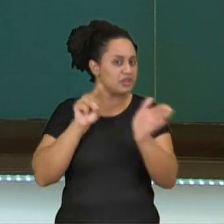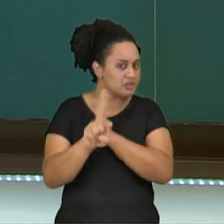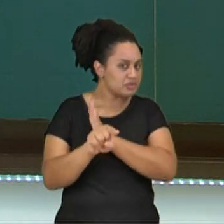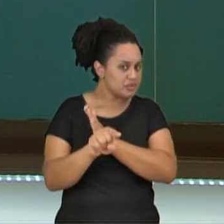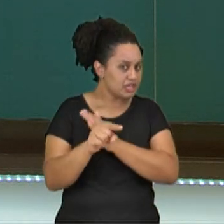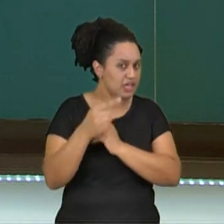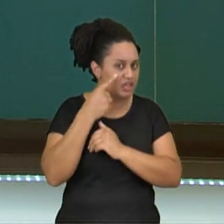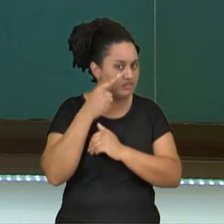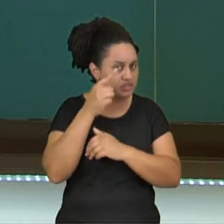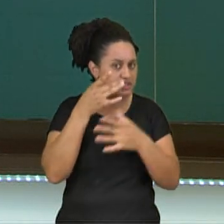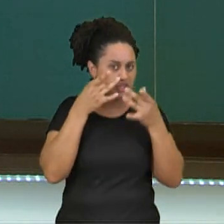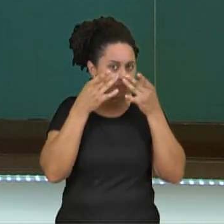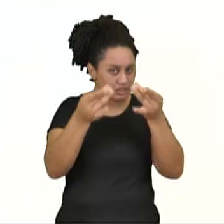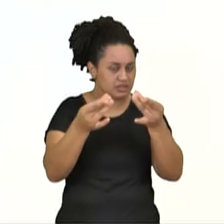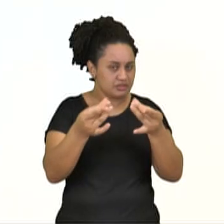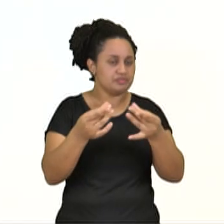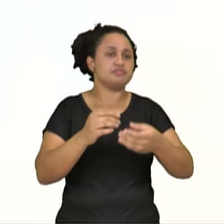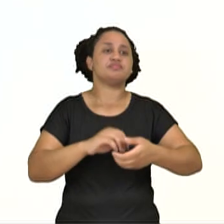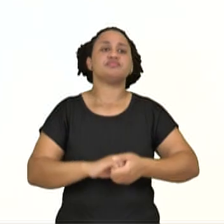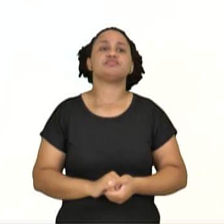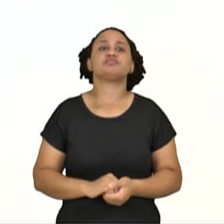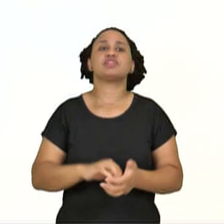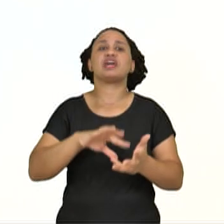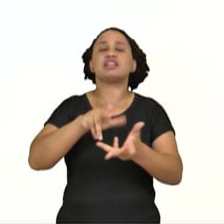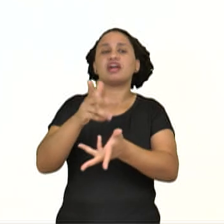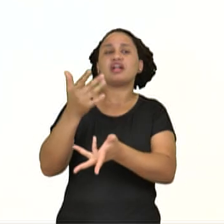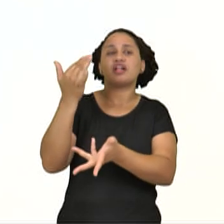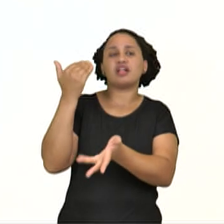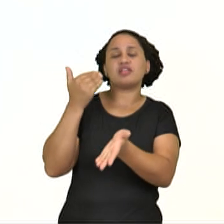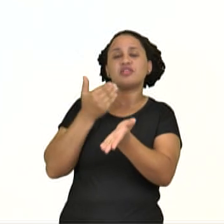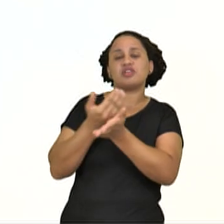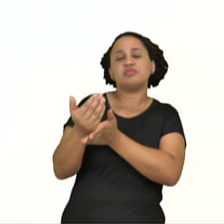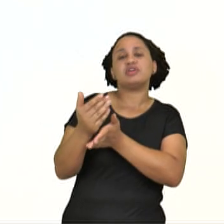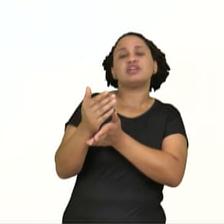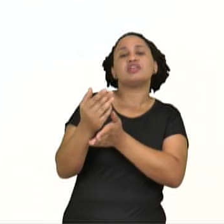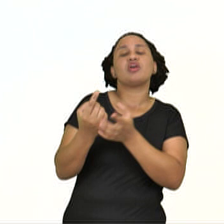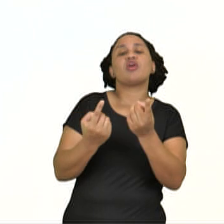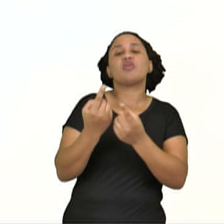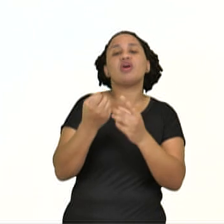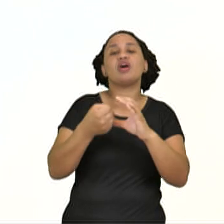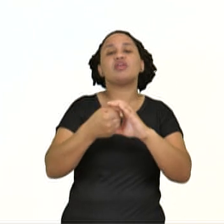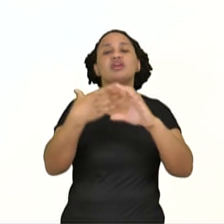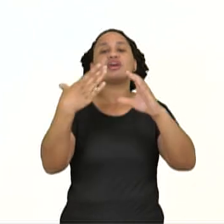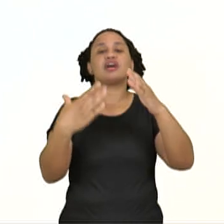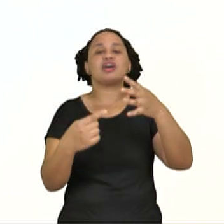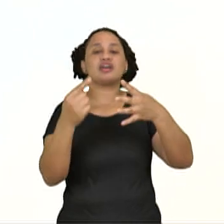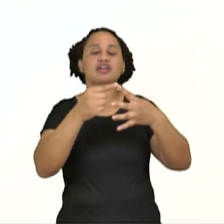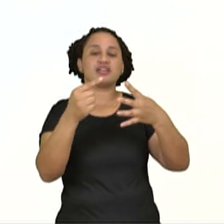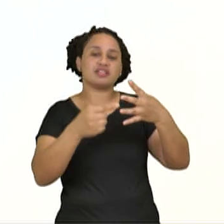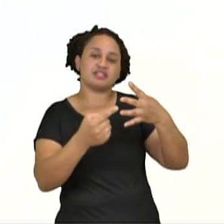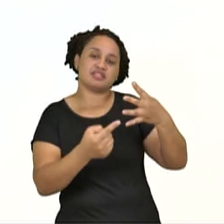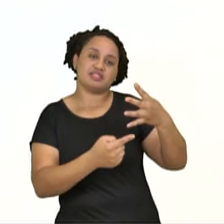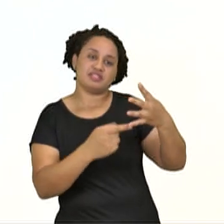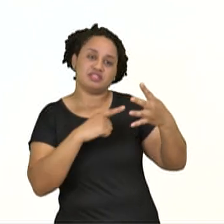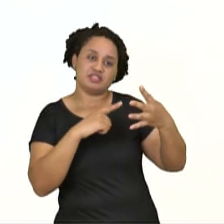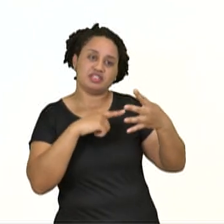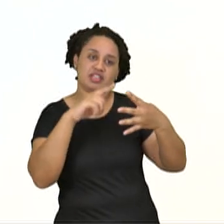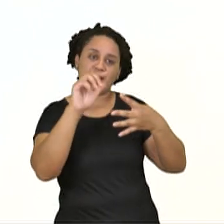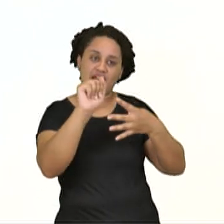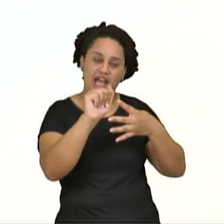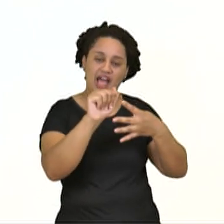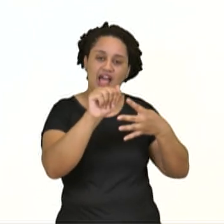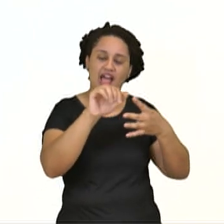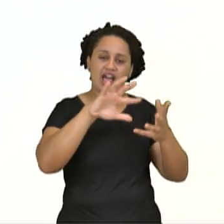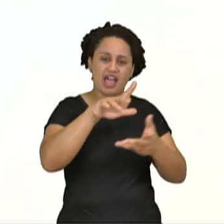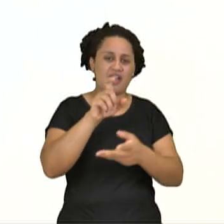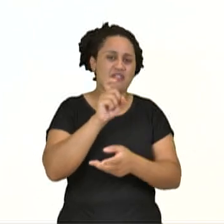você prestou atenção no que eu falei. A Terra primitiva apresentava qual das características abaixo? Letra A.